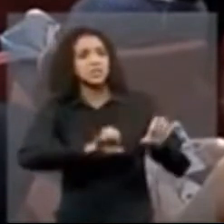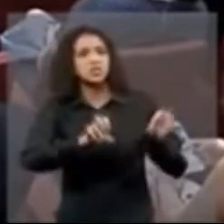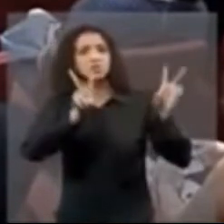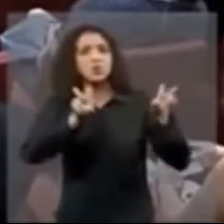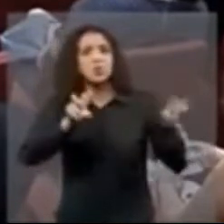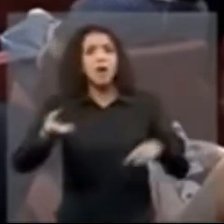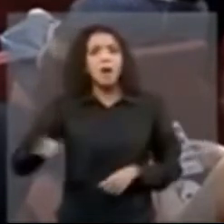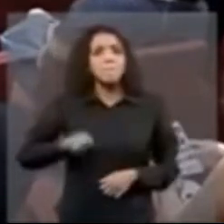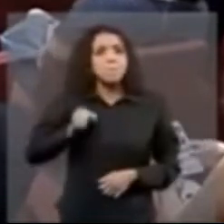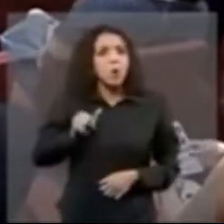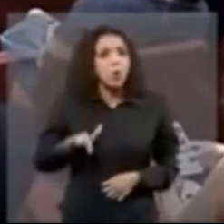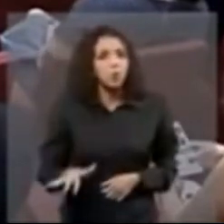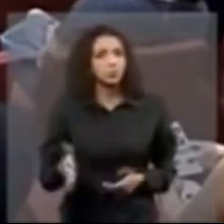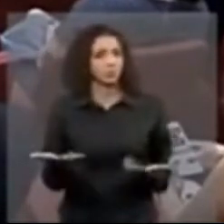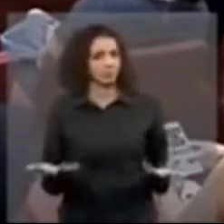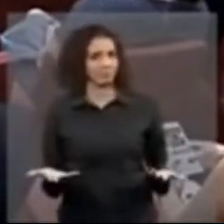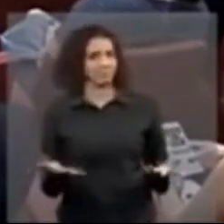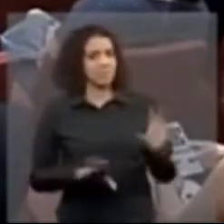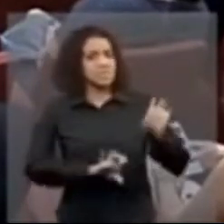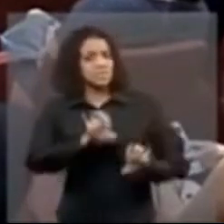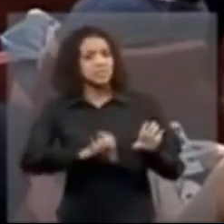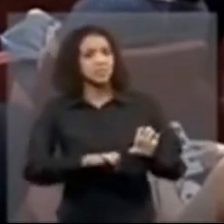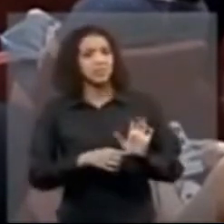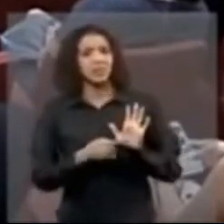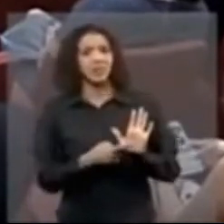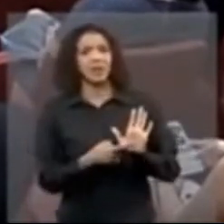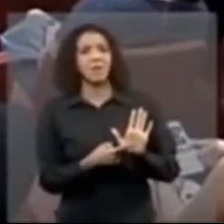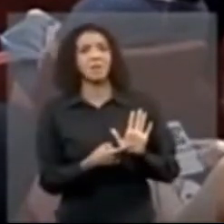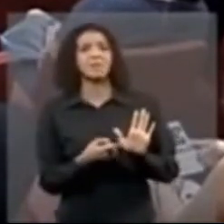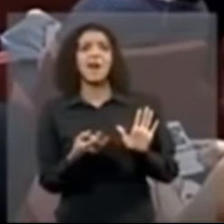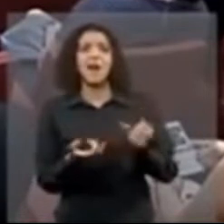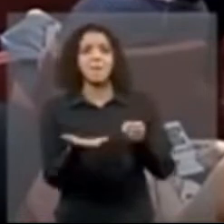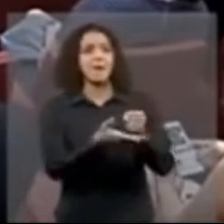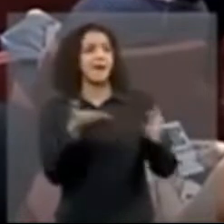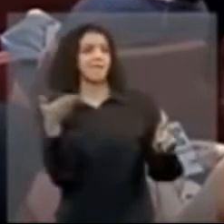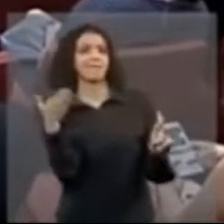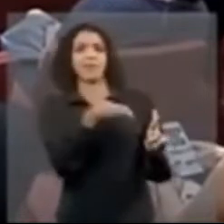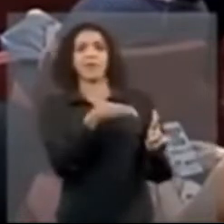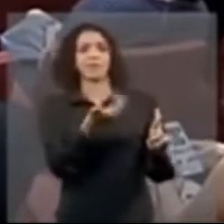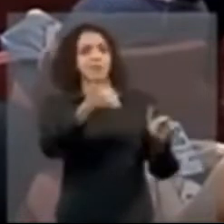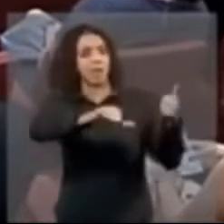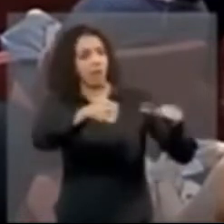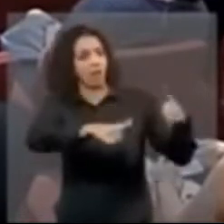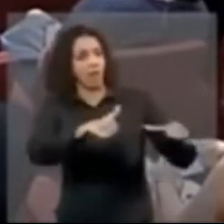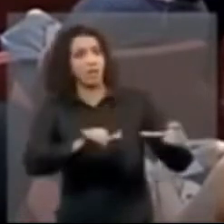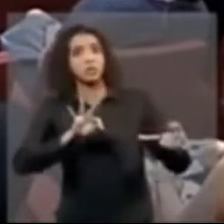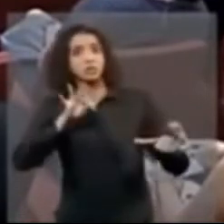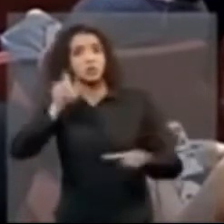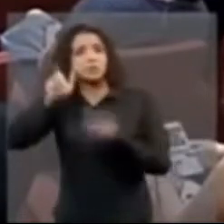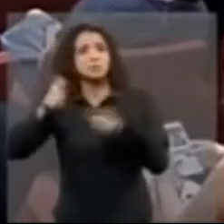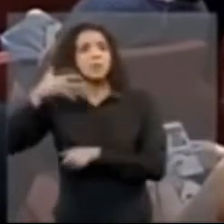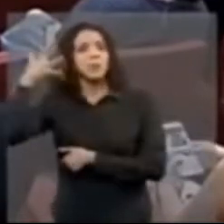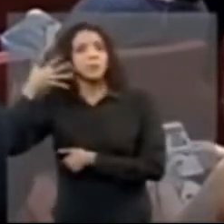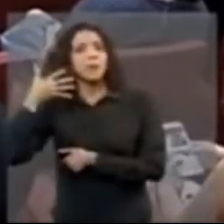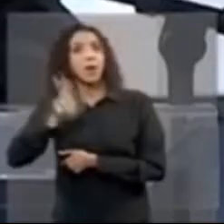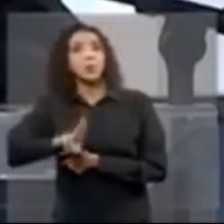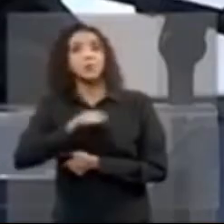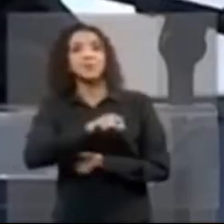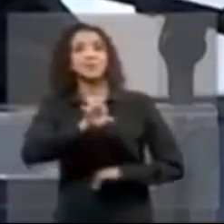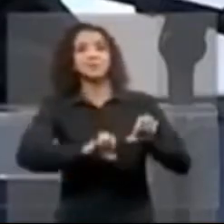aborto. Esses números acabaram se tornando a base de quase todas as apresentações da audiência da